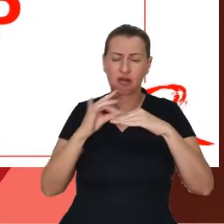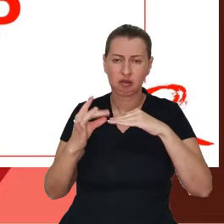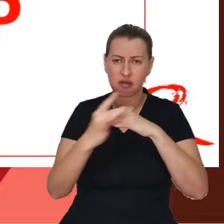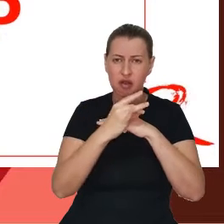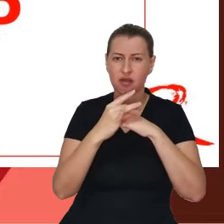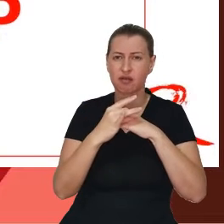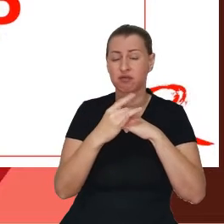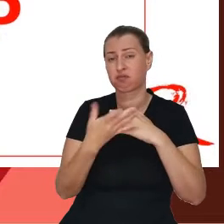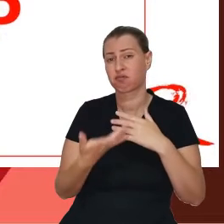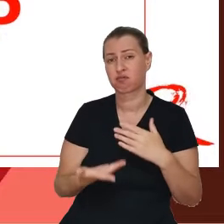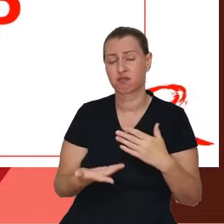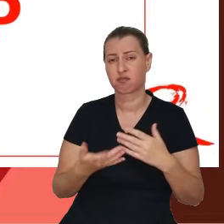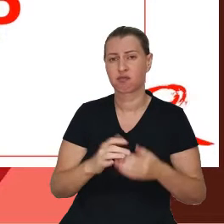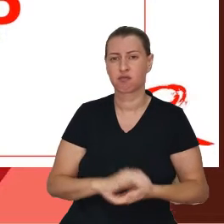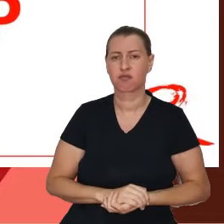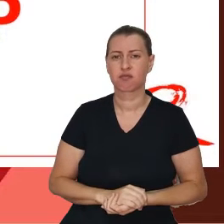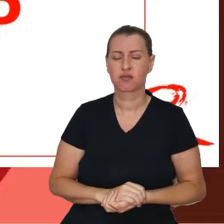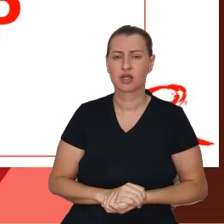com sangue,